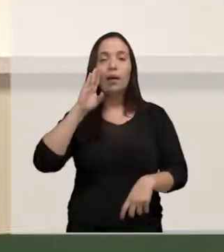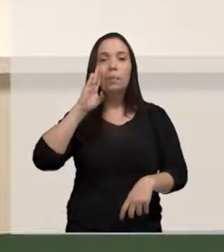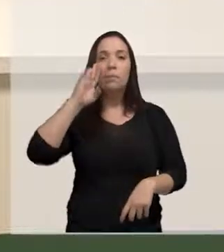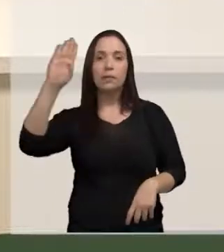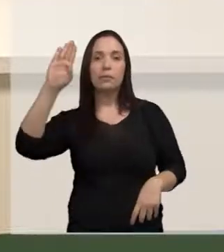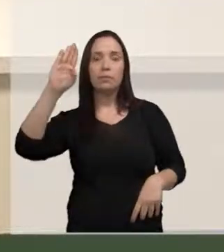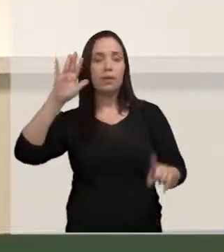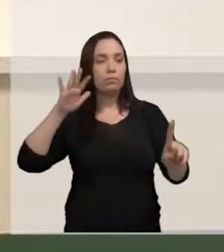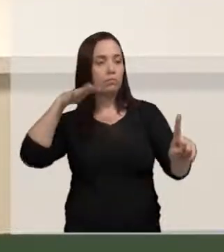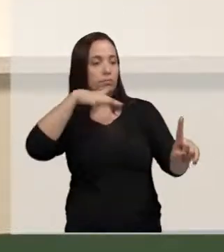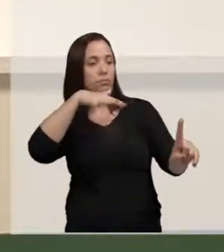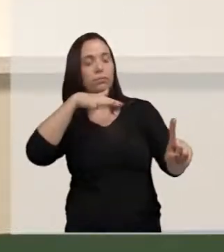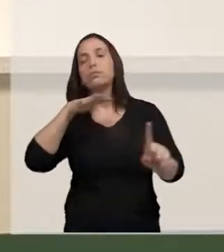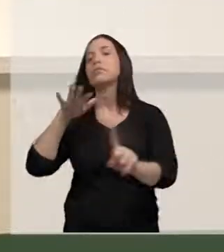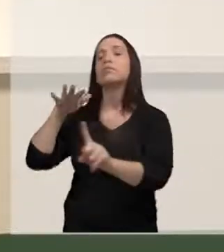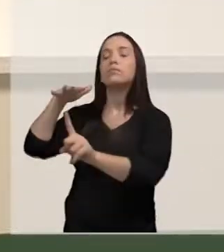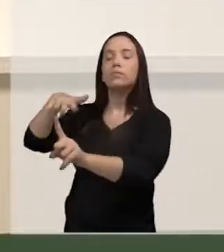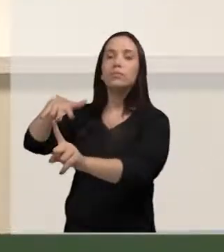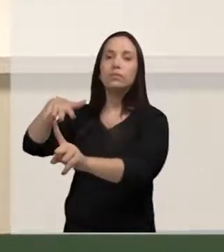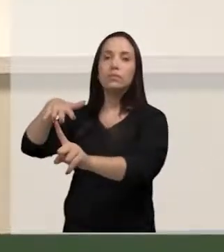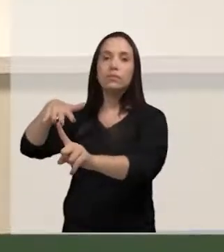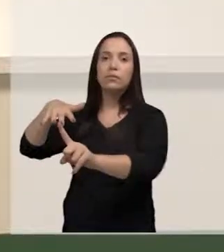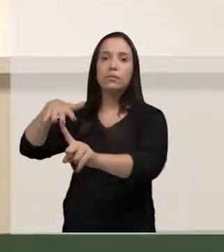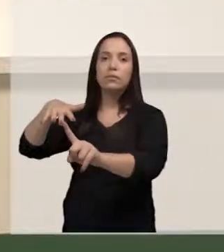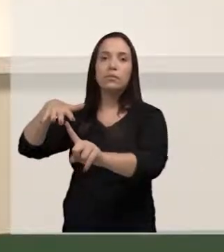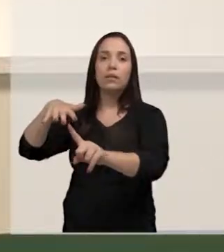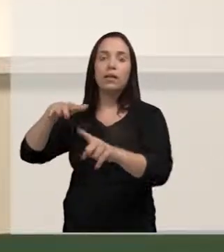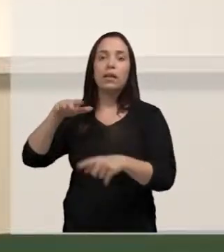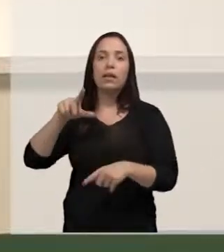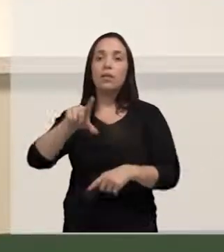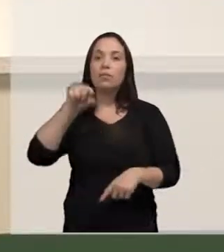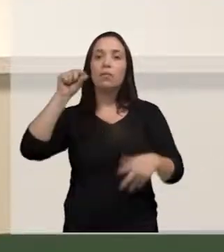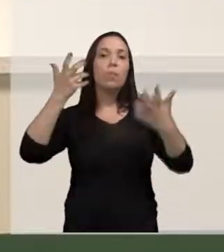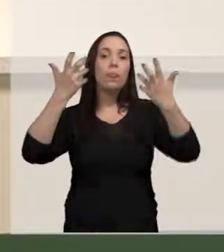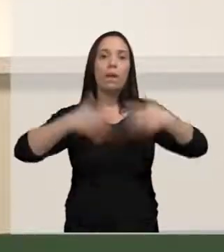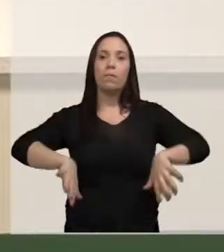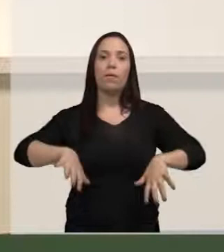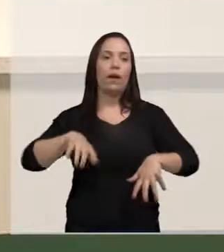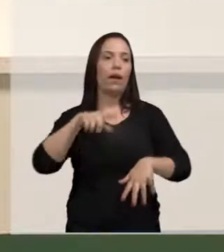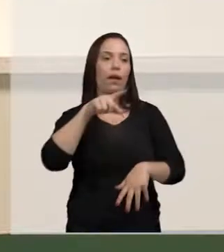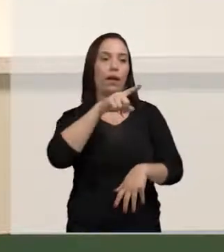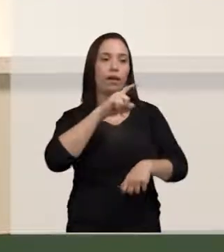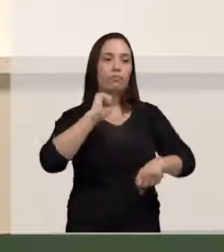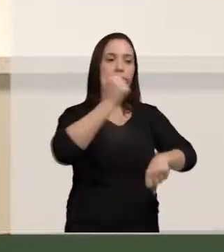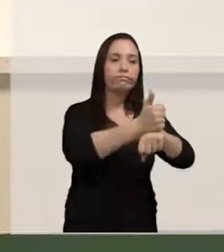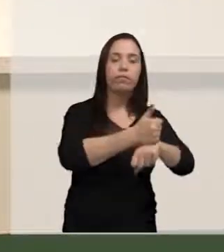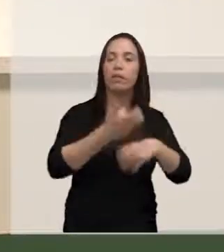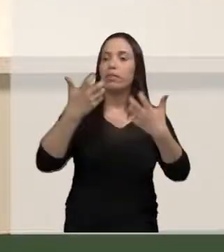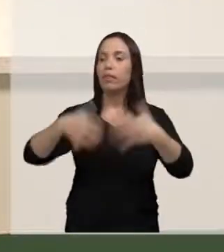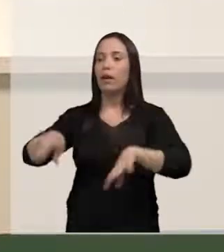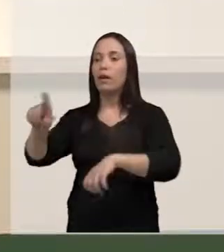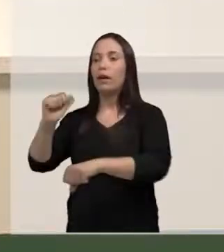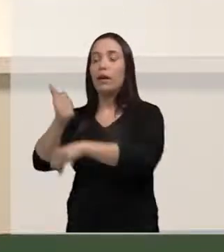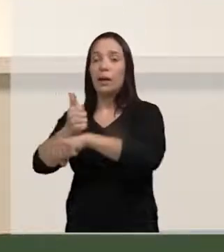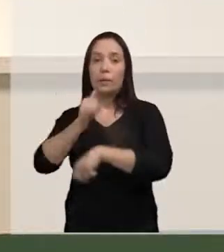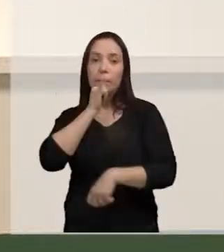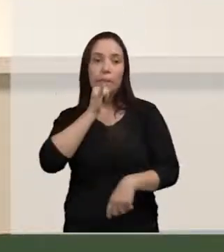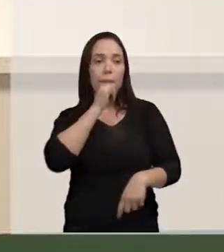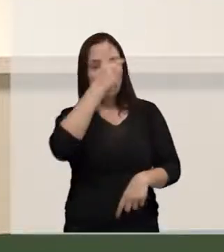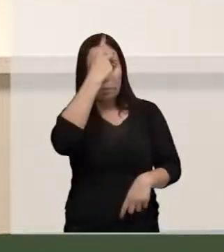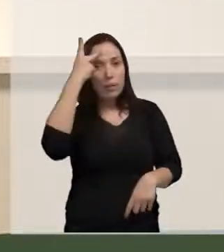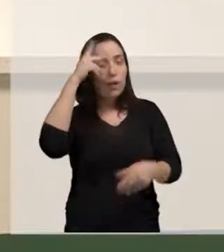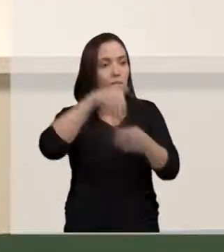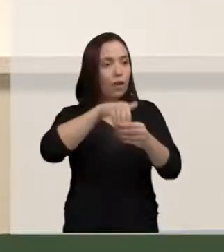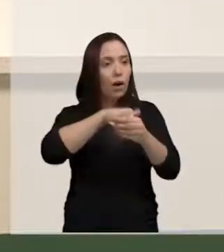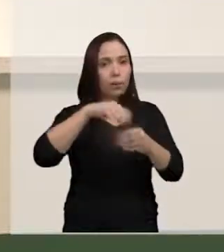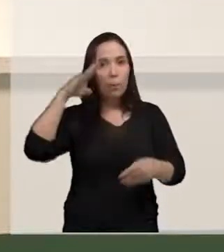seja, você muitas vezes não escolheu para governar, você escolheu para o outro não chegar, né? É como você colocou muito bem aí. Cara, e votou no Bolsonaro,